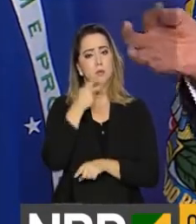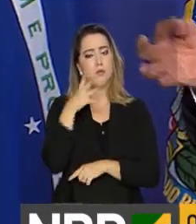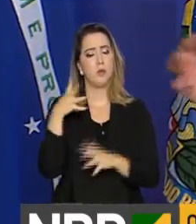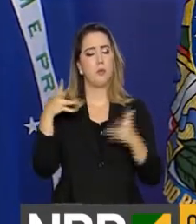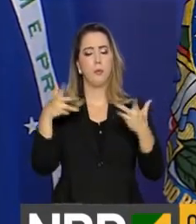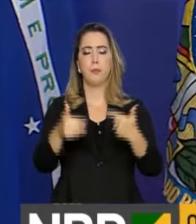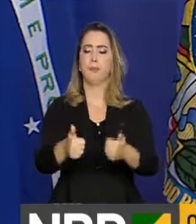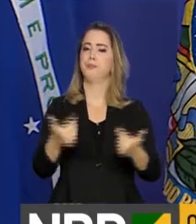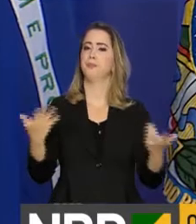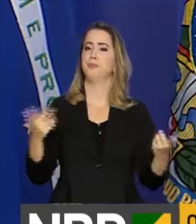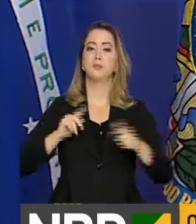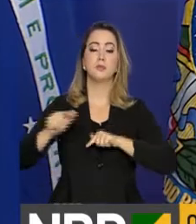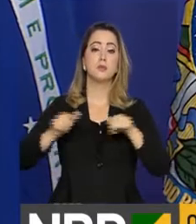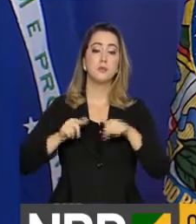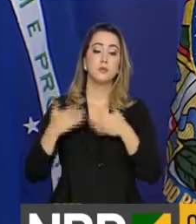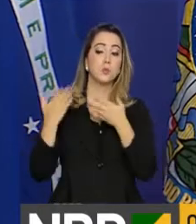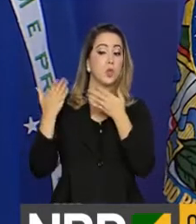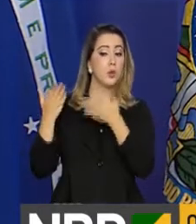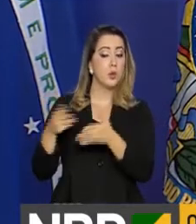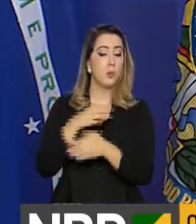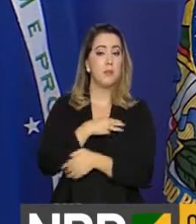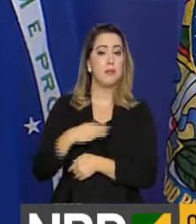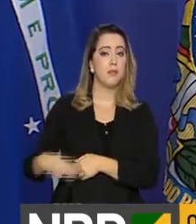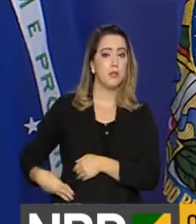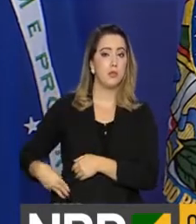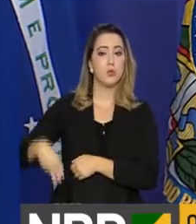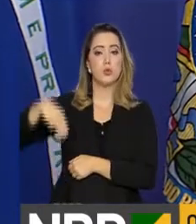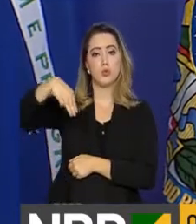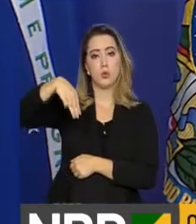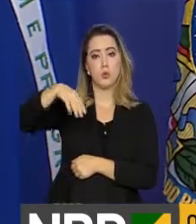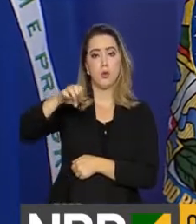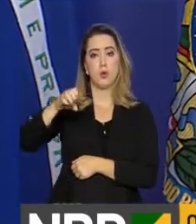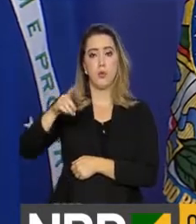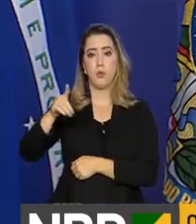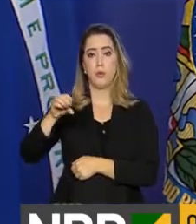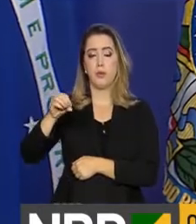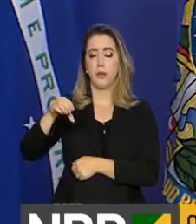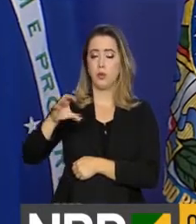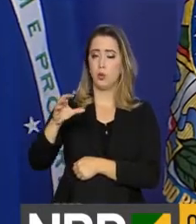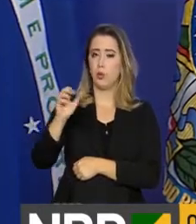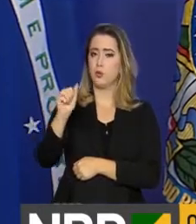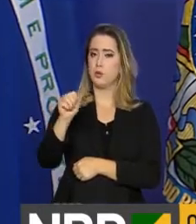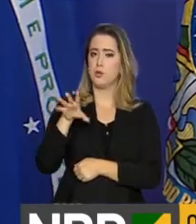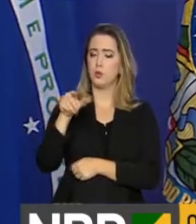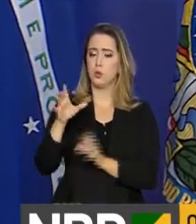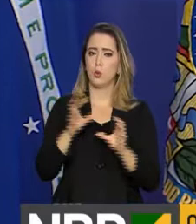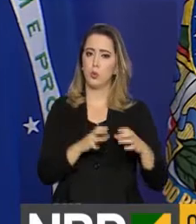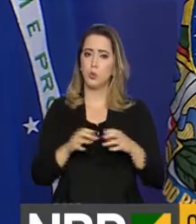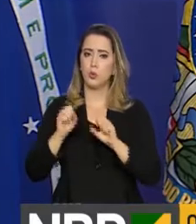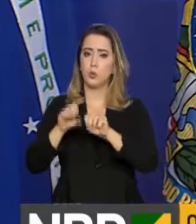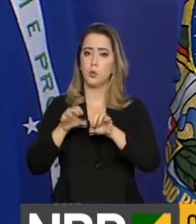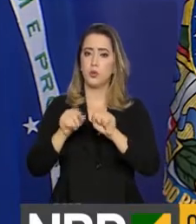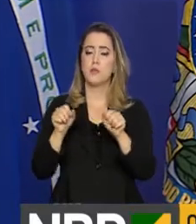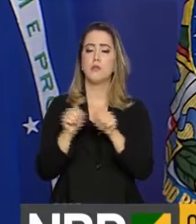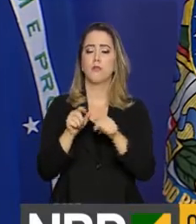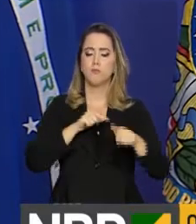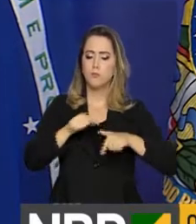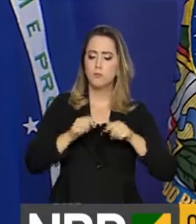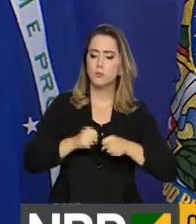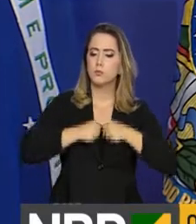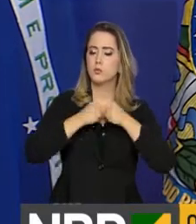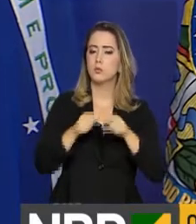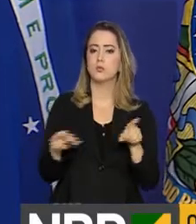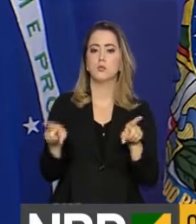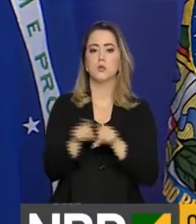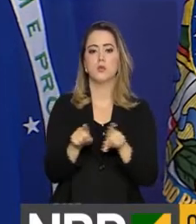trabalho que o mendonça e toda sua equipe da educação fazem pela educação brasileira e que além